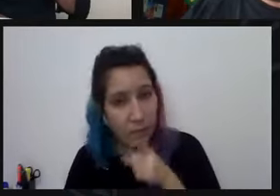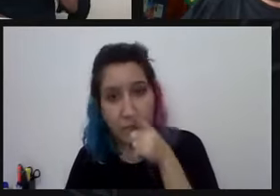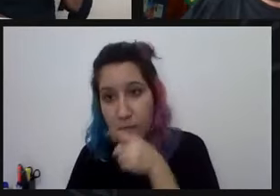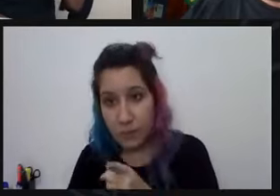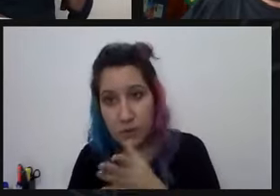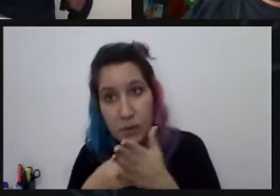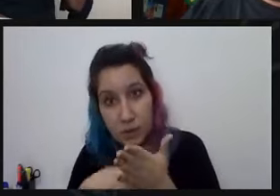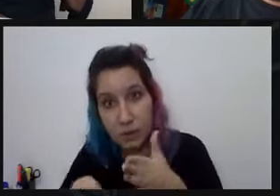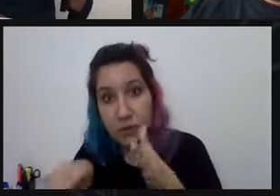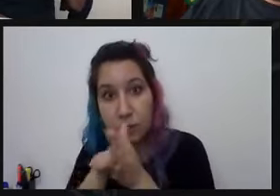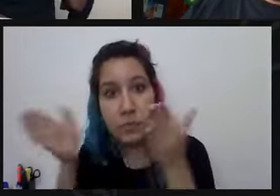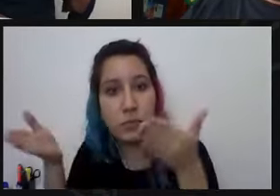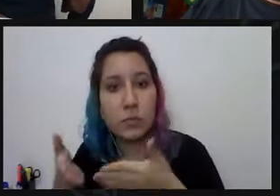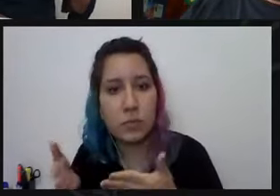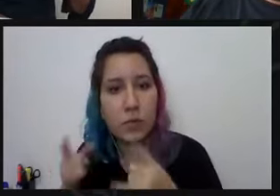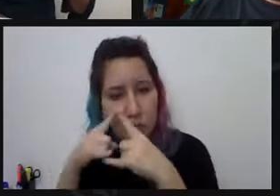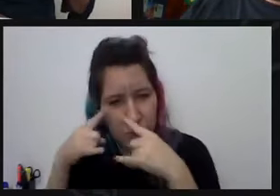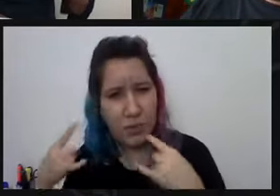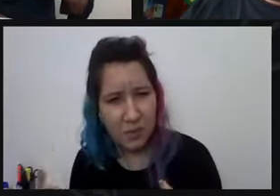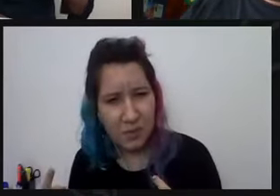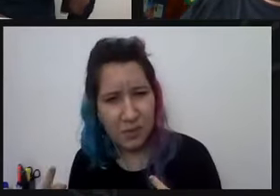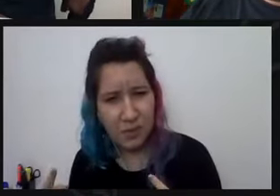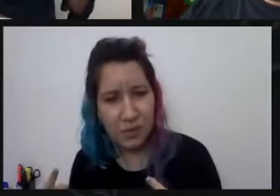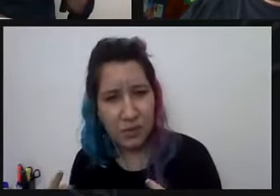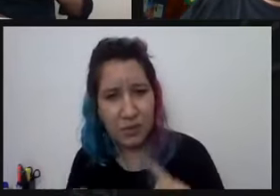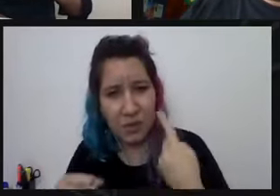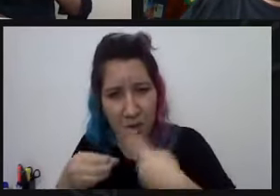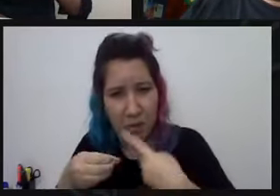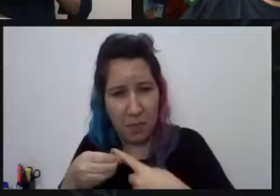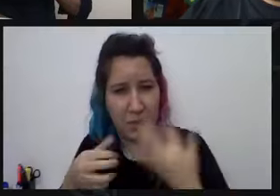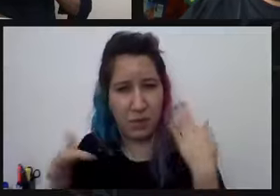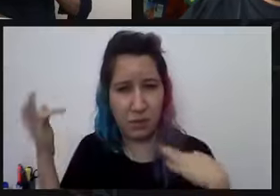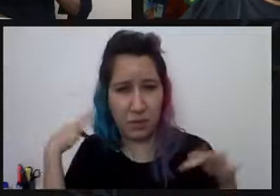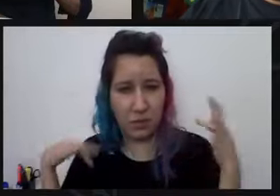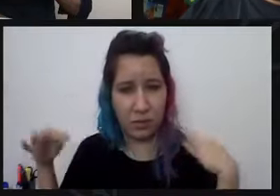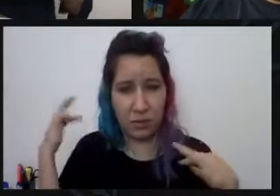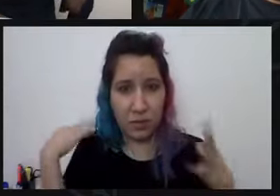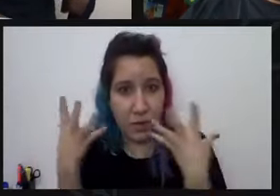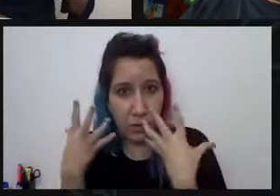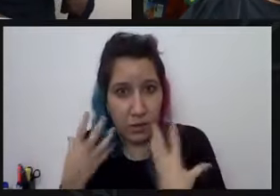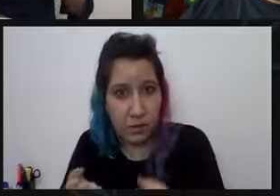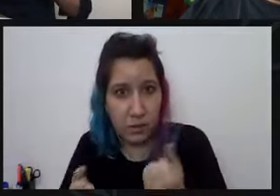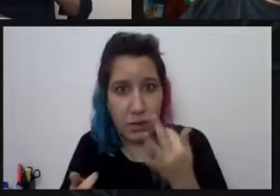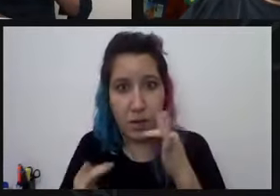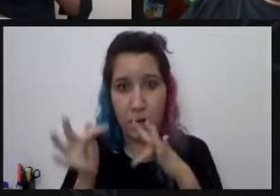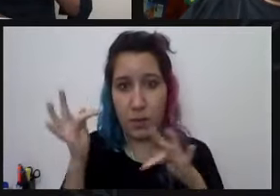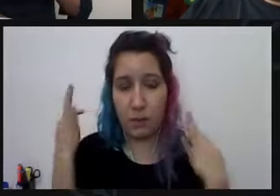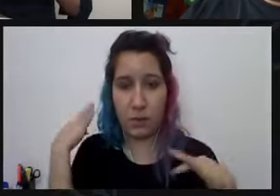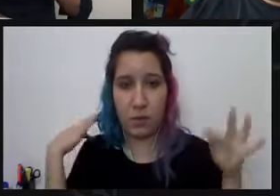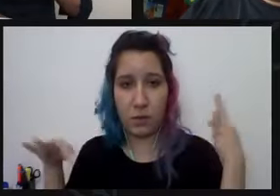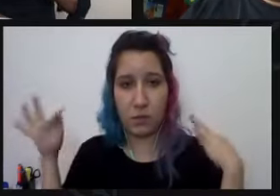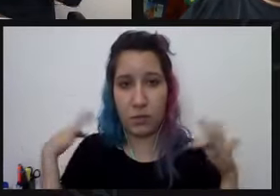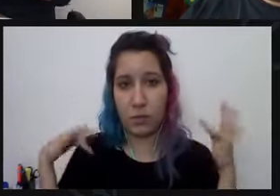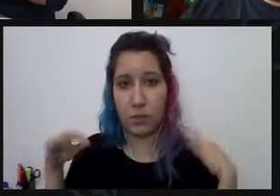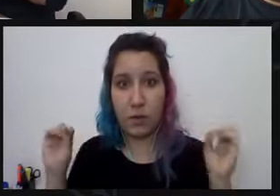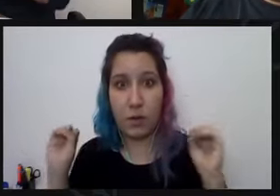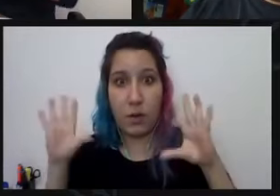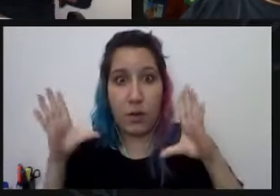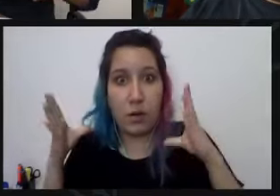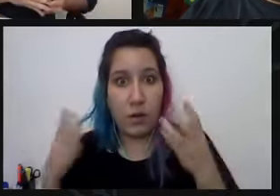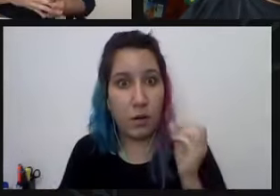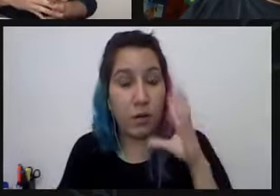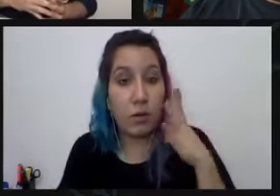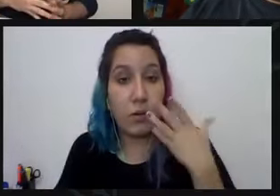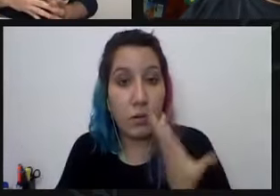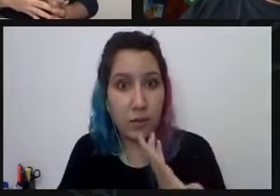entrando na live, São Vicente é uma cidade turística? Acolhe bem o seu turista? Faz as coisas acontecerem para o seu